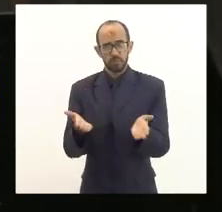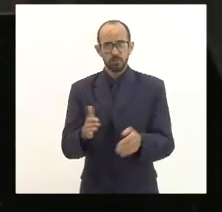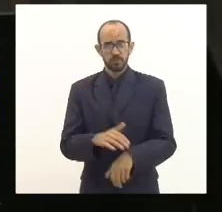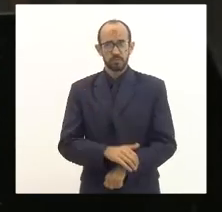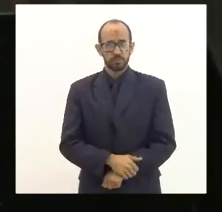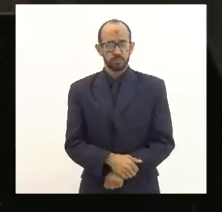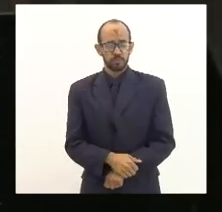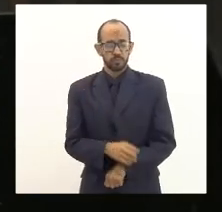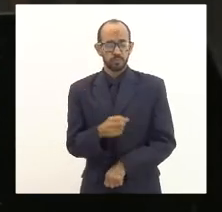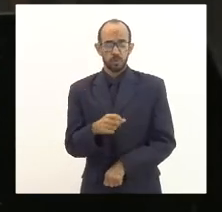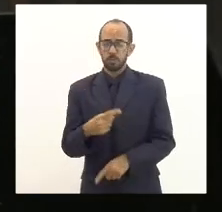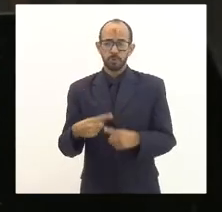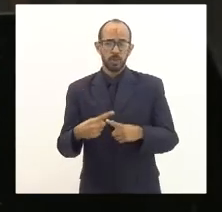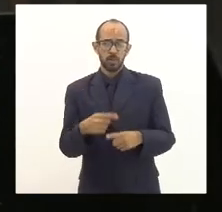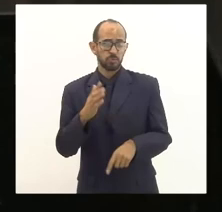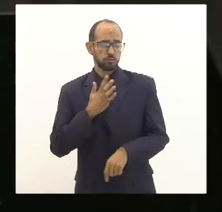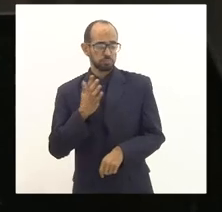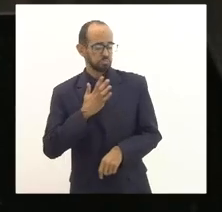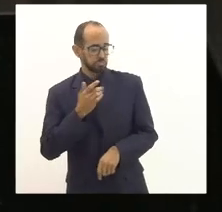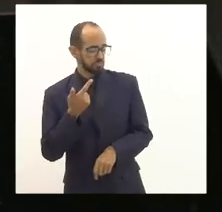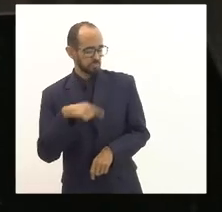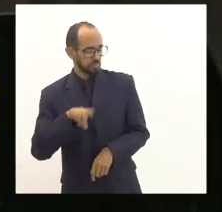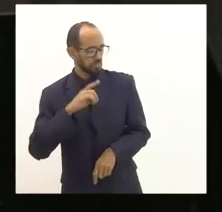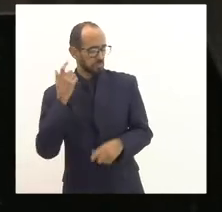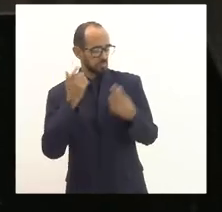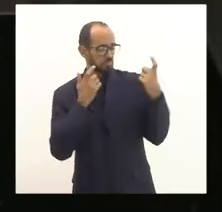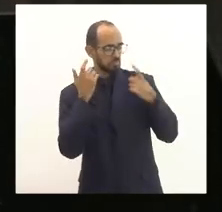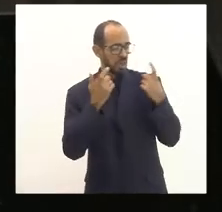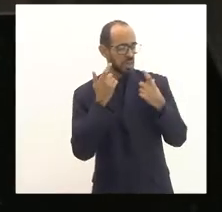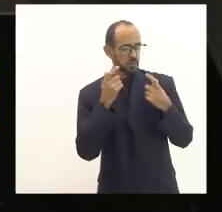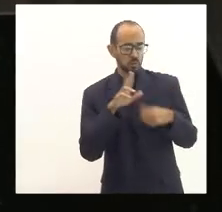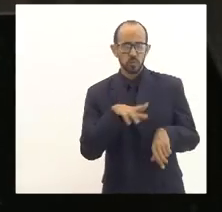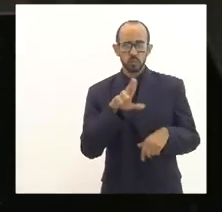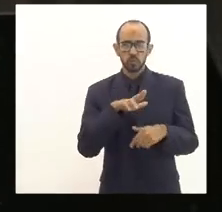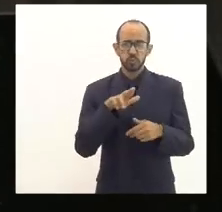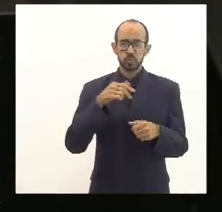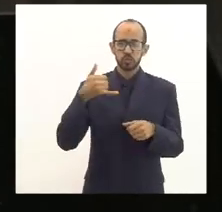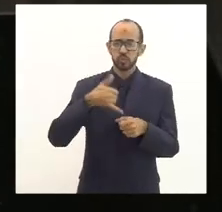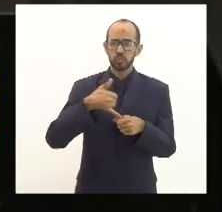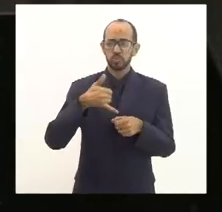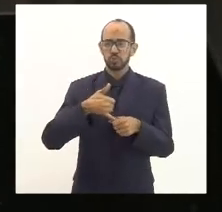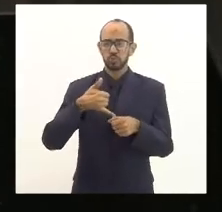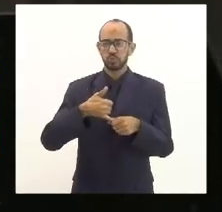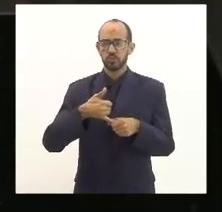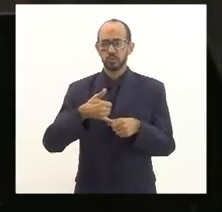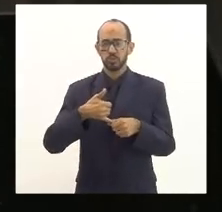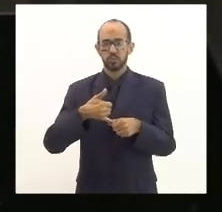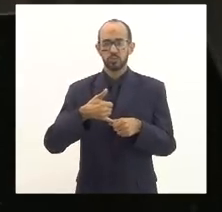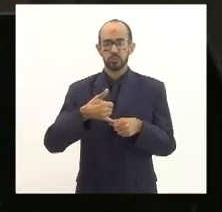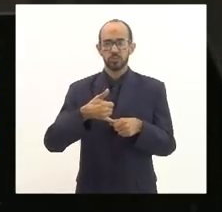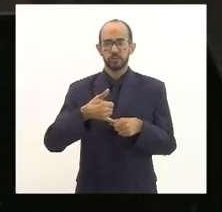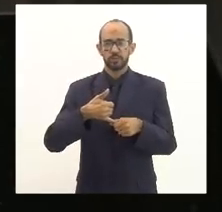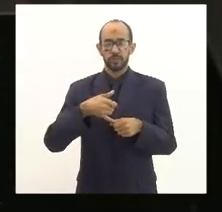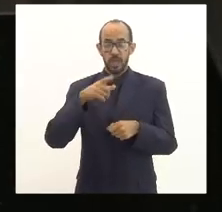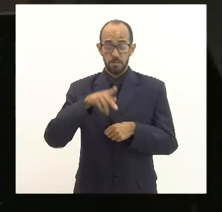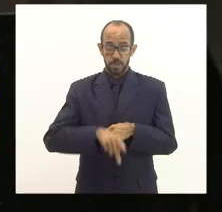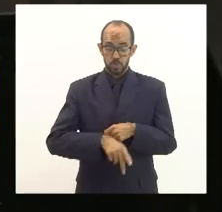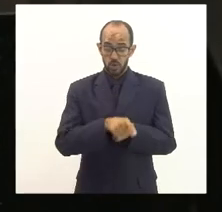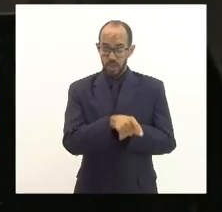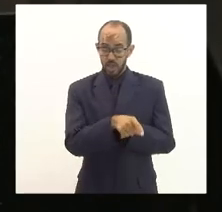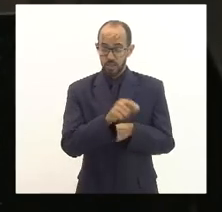a pessoa que tem muito dinheiro não tá preocupada com consumo de combustível e essa pessoa